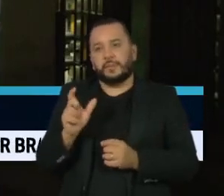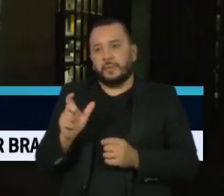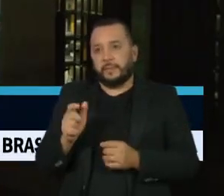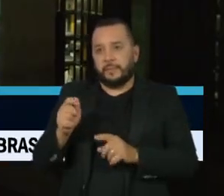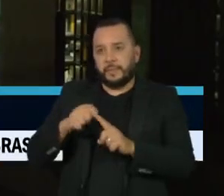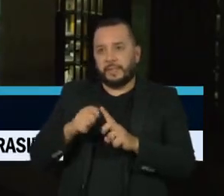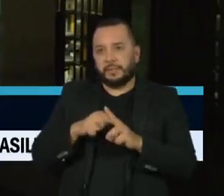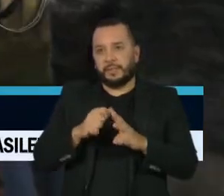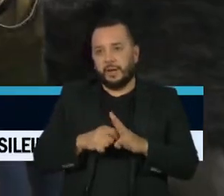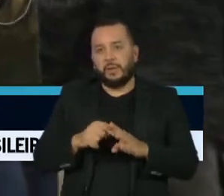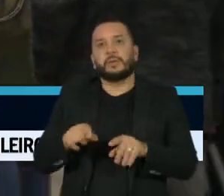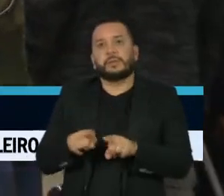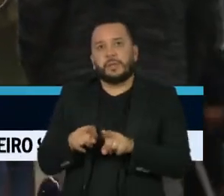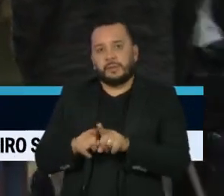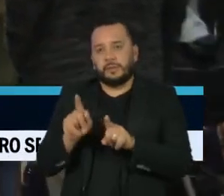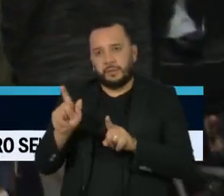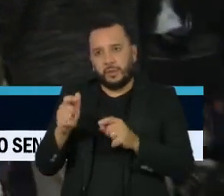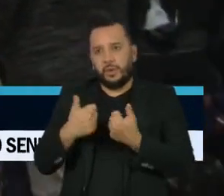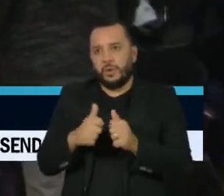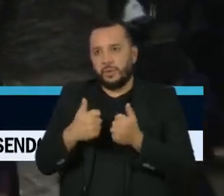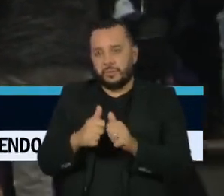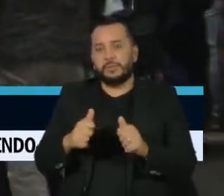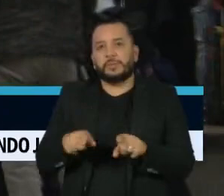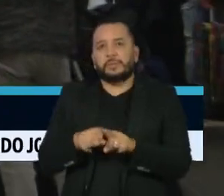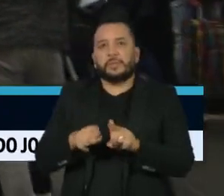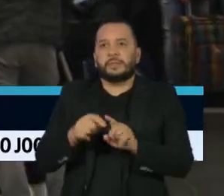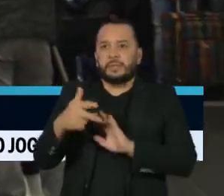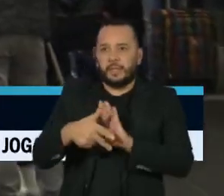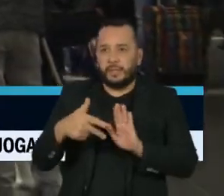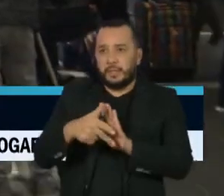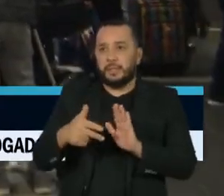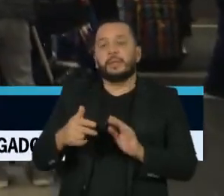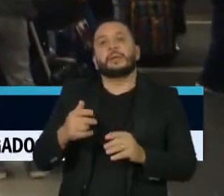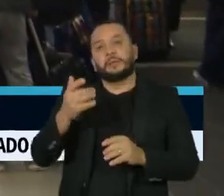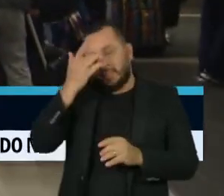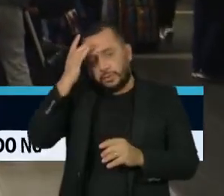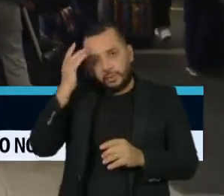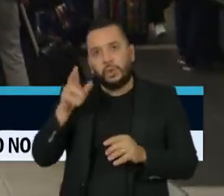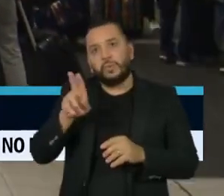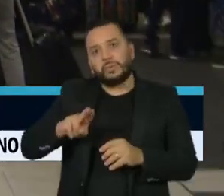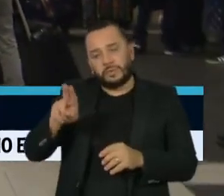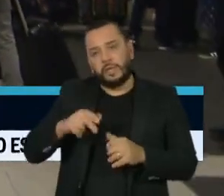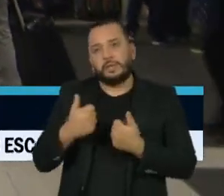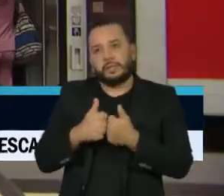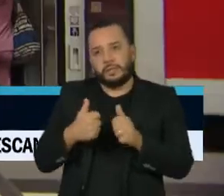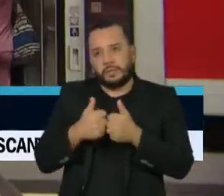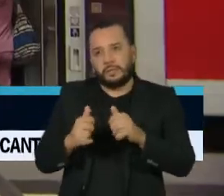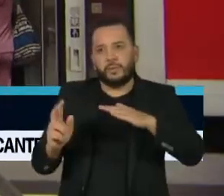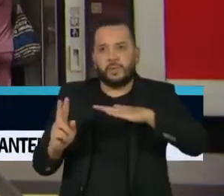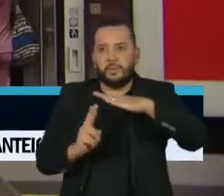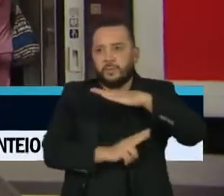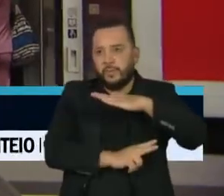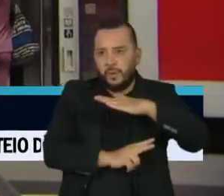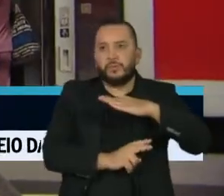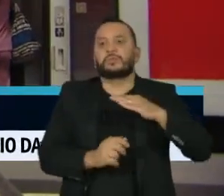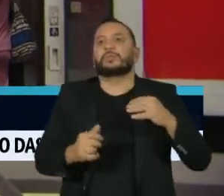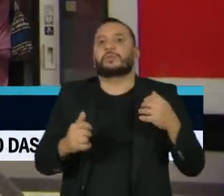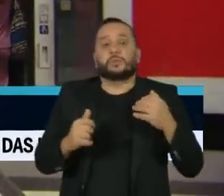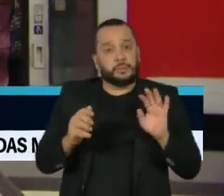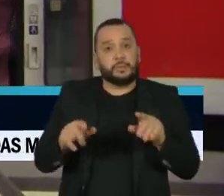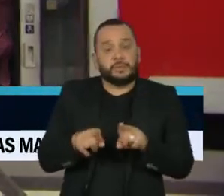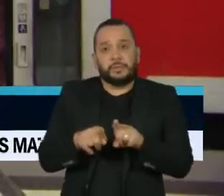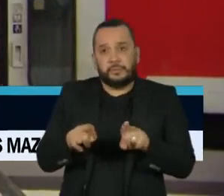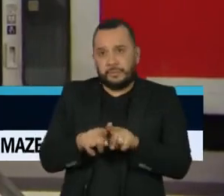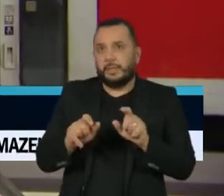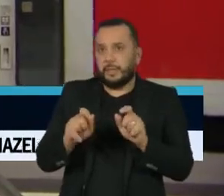e para os trens regionais uma bela economia para quem usar metrô ônibus ou bonde nas cidades e para quem vai